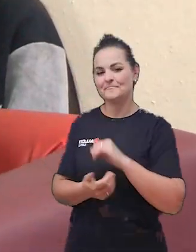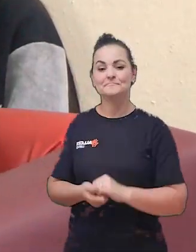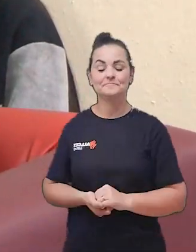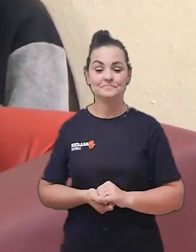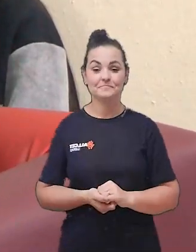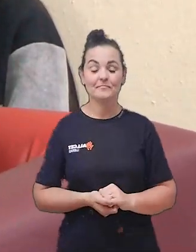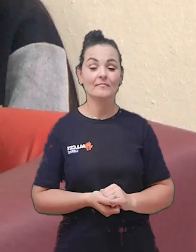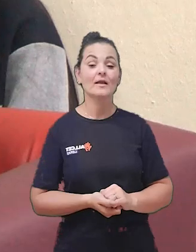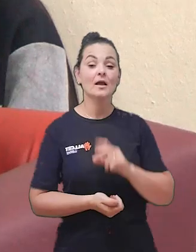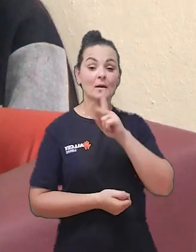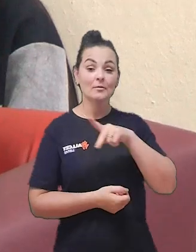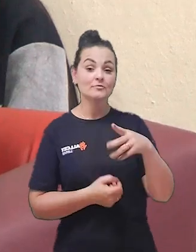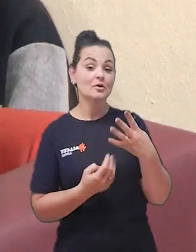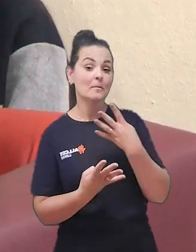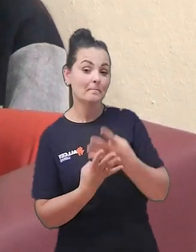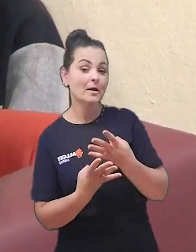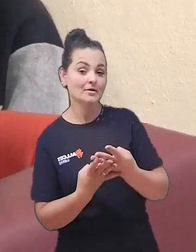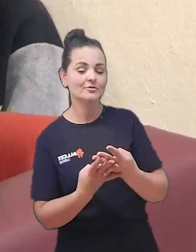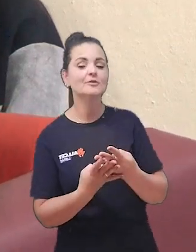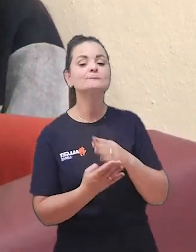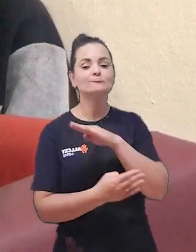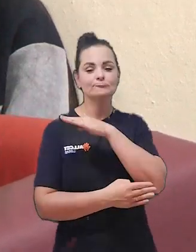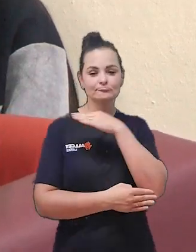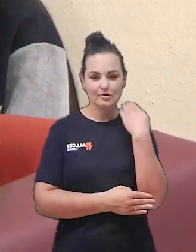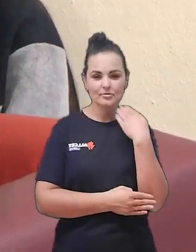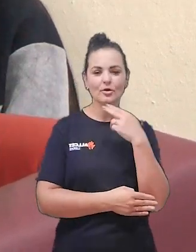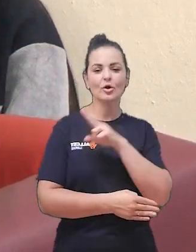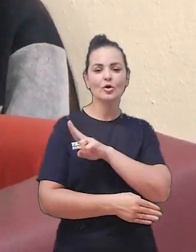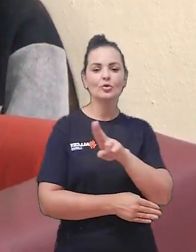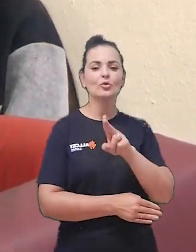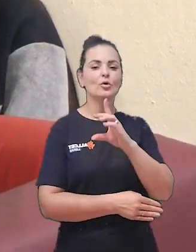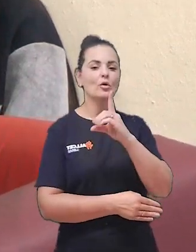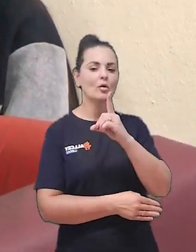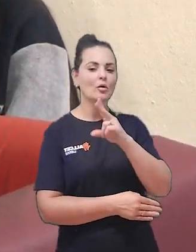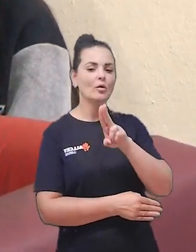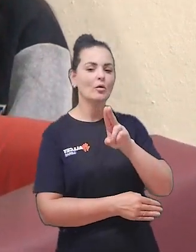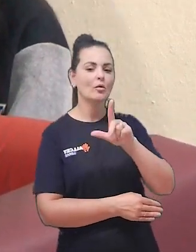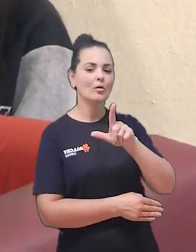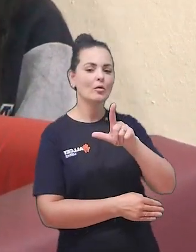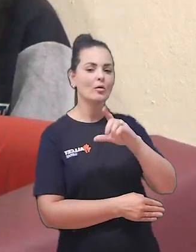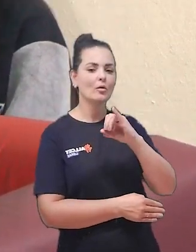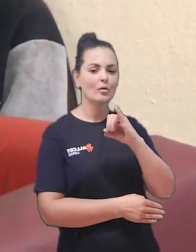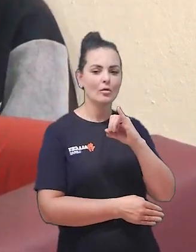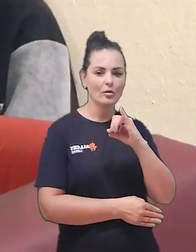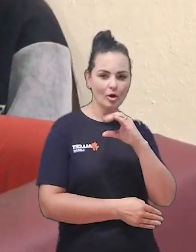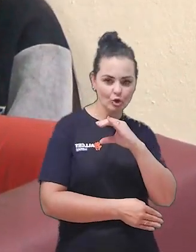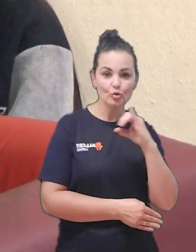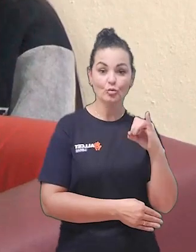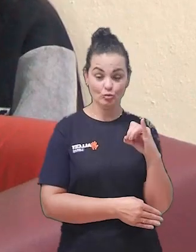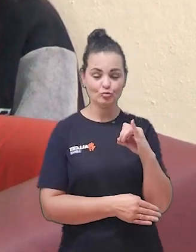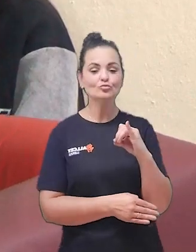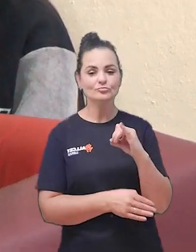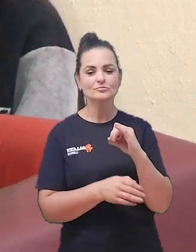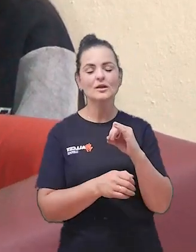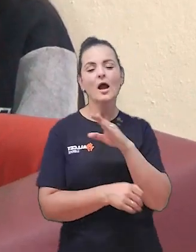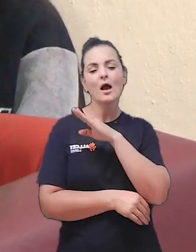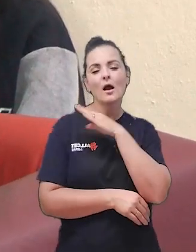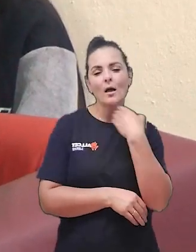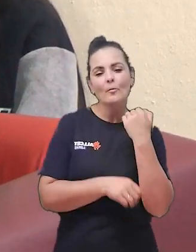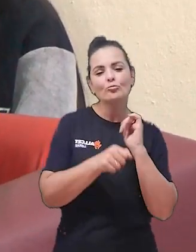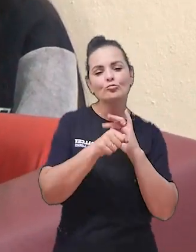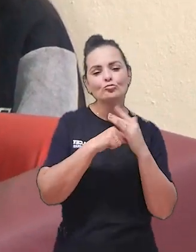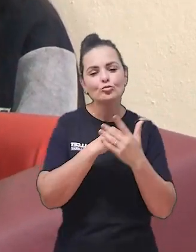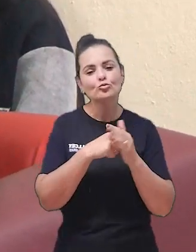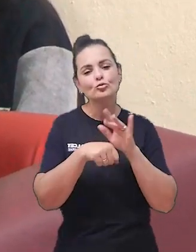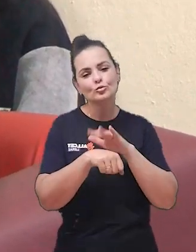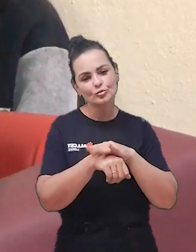professora de matemática já é falecida, chamava-se Dulce Rau. Faleceu de Covid,